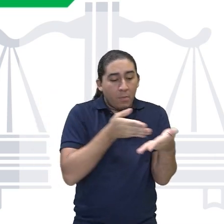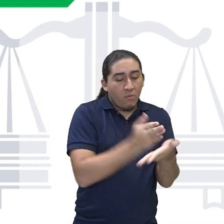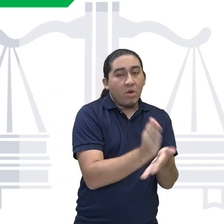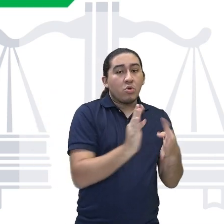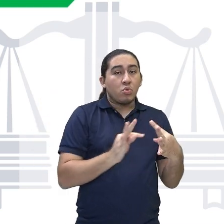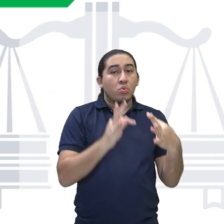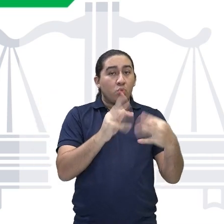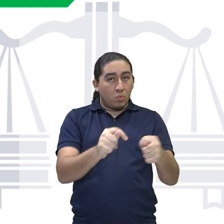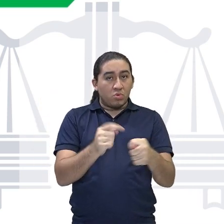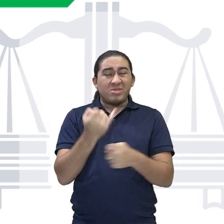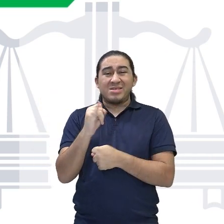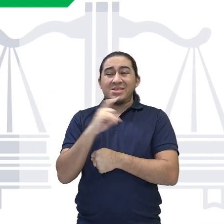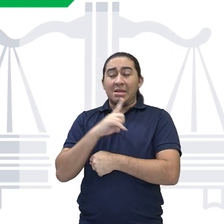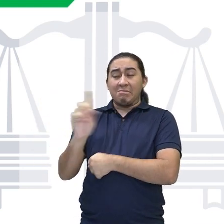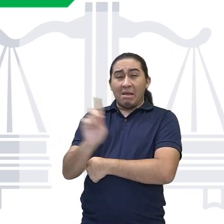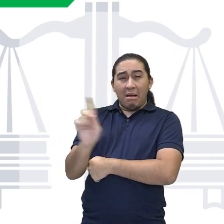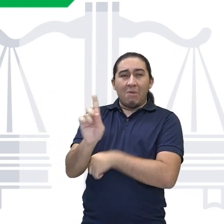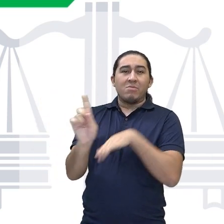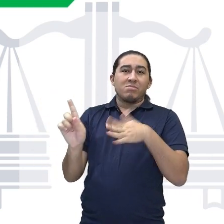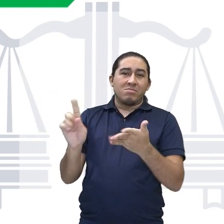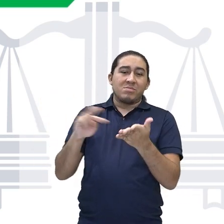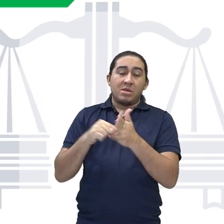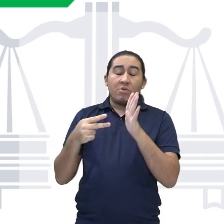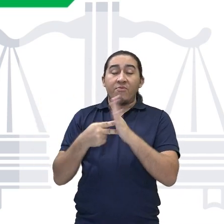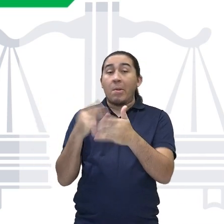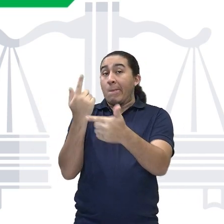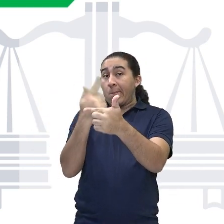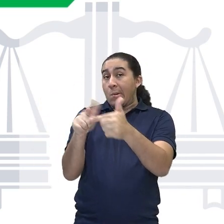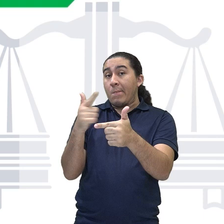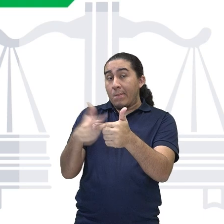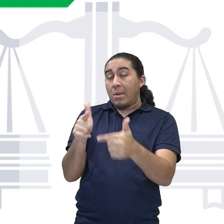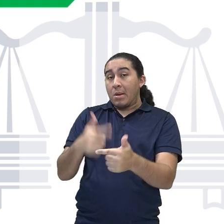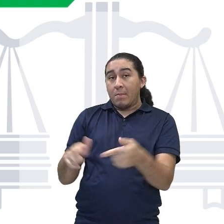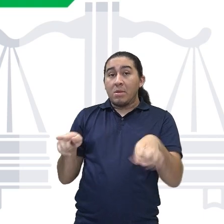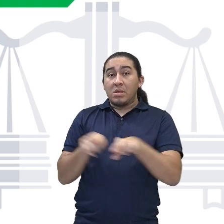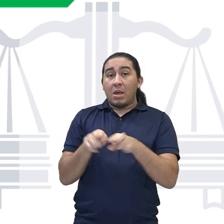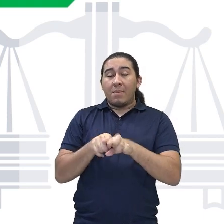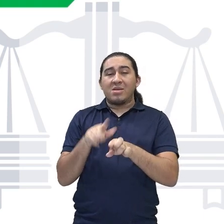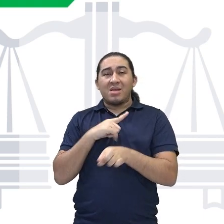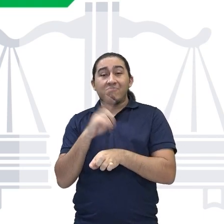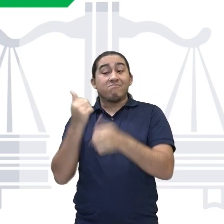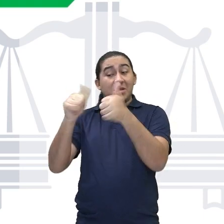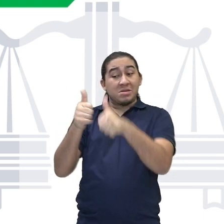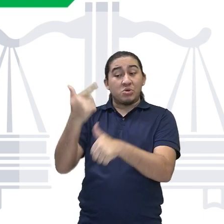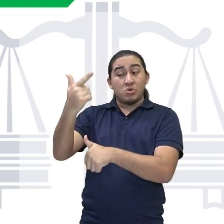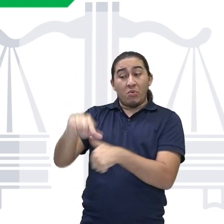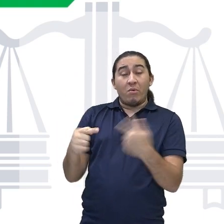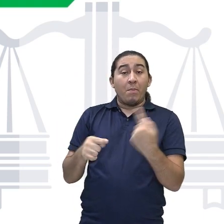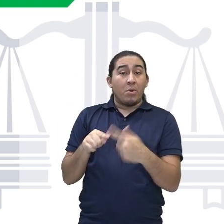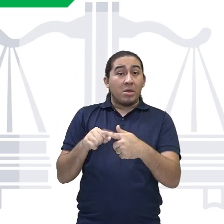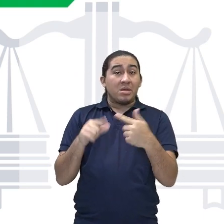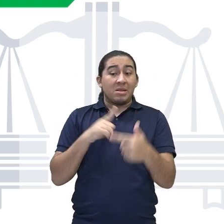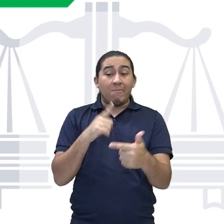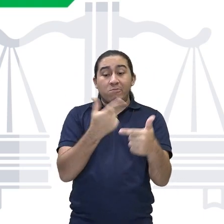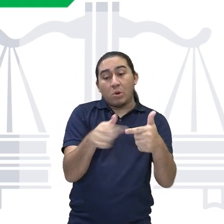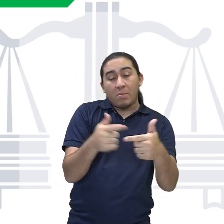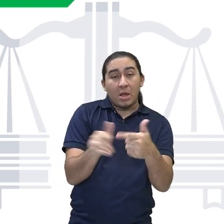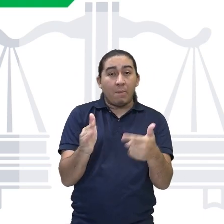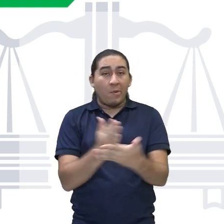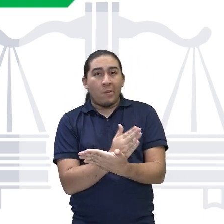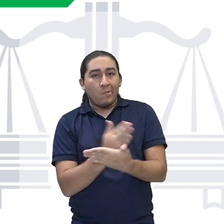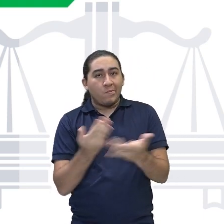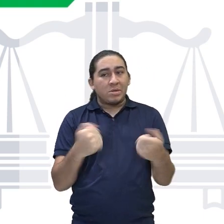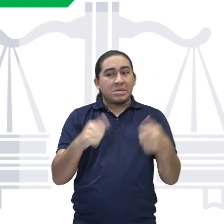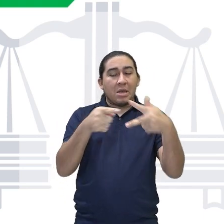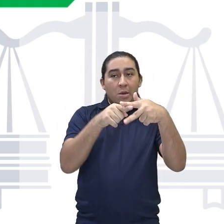um não, já trava ali um pouco e a gente já tem né, já passa a rever a turma, porque alguma coisa engrenou ali no meio, né? Não engrenou